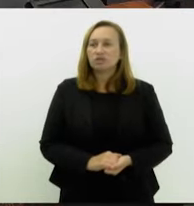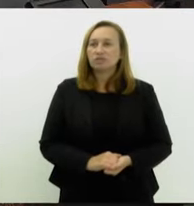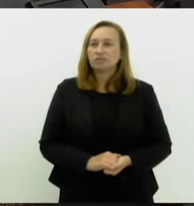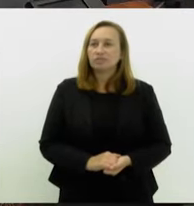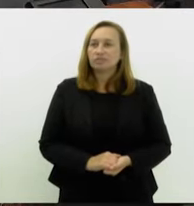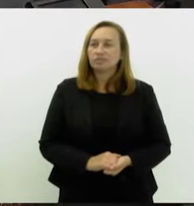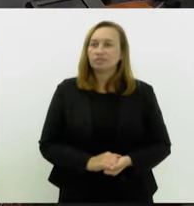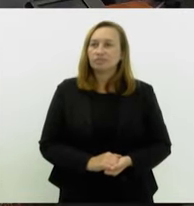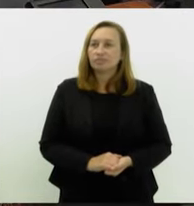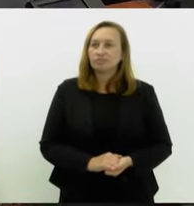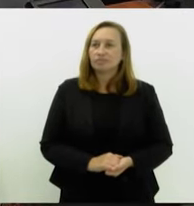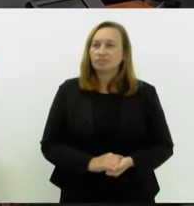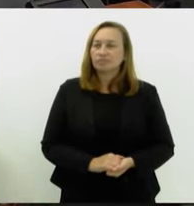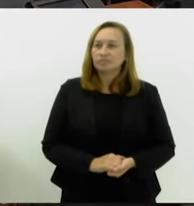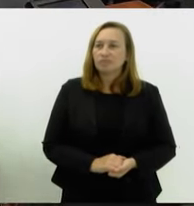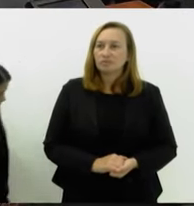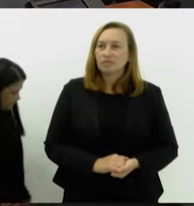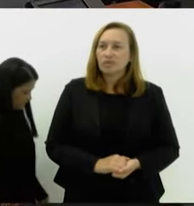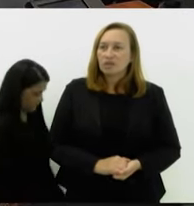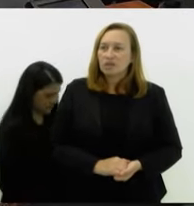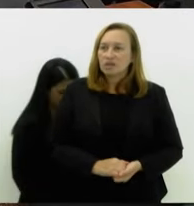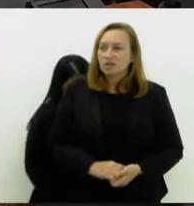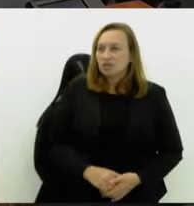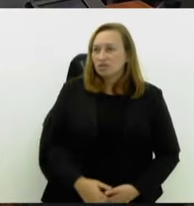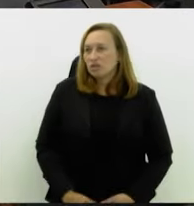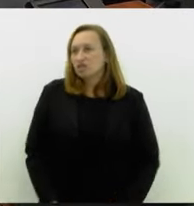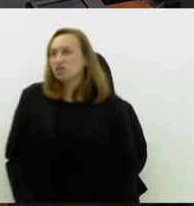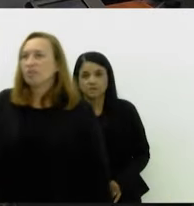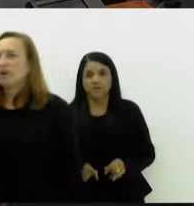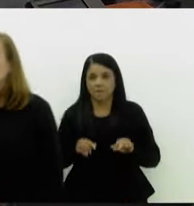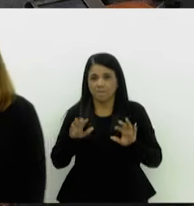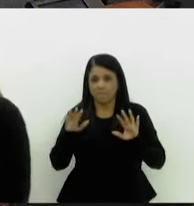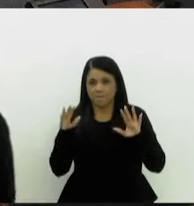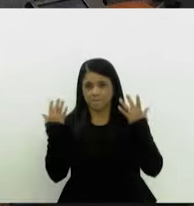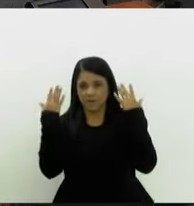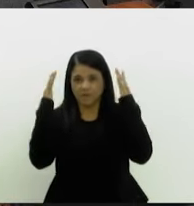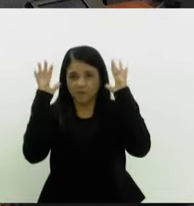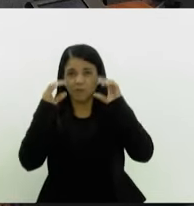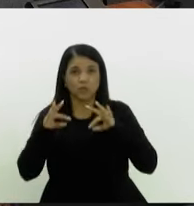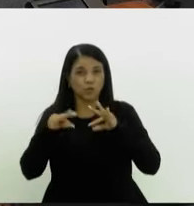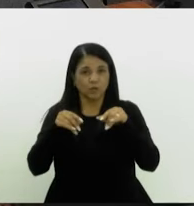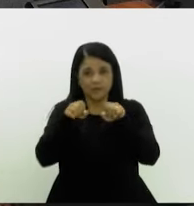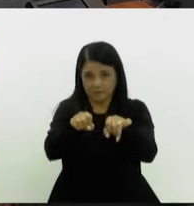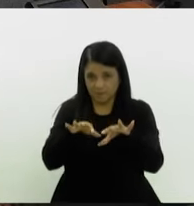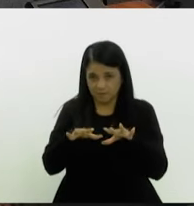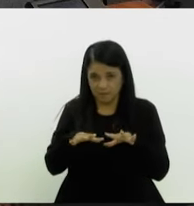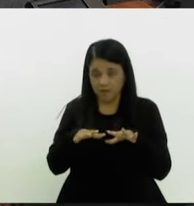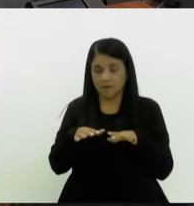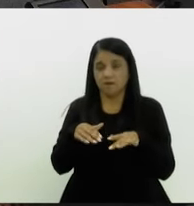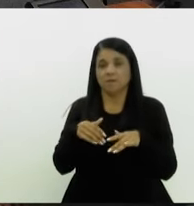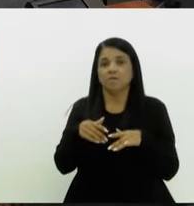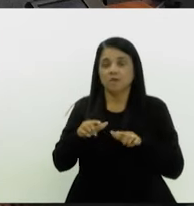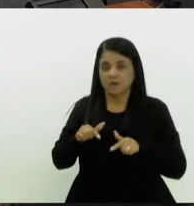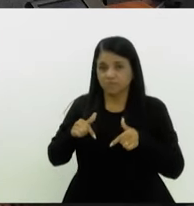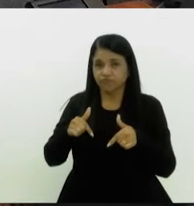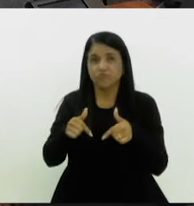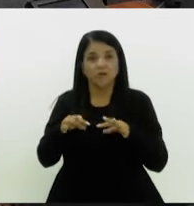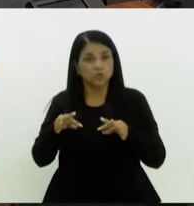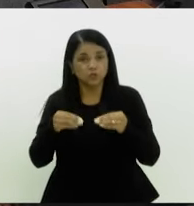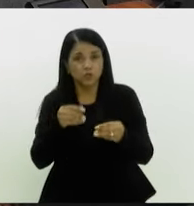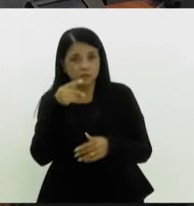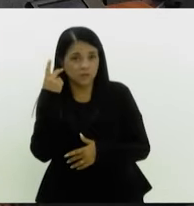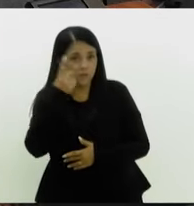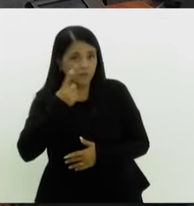Ju não só parabenizar toda a assembleia pela criação mas pedir que todas as deputadas possam fazer da procuradoria